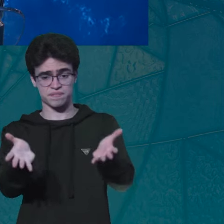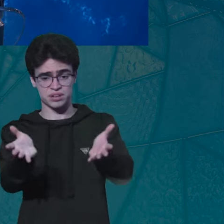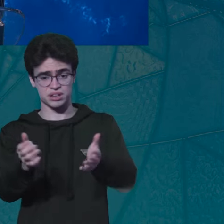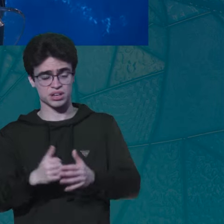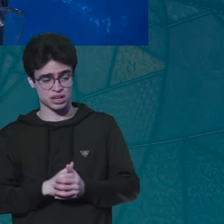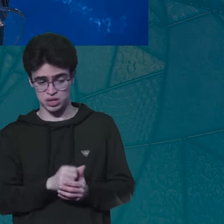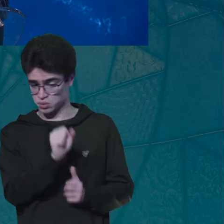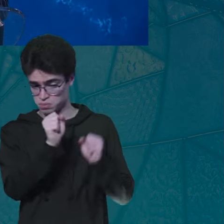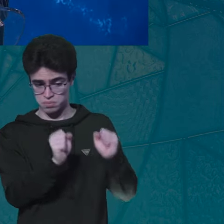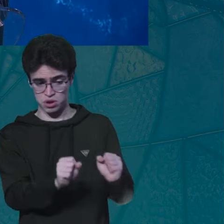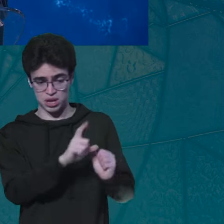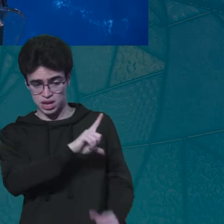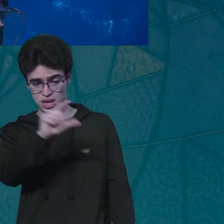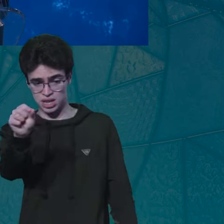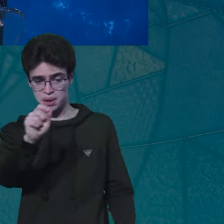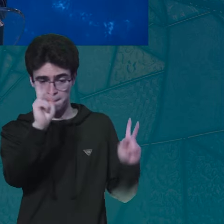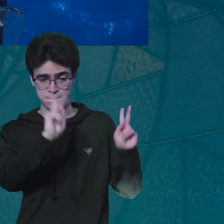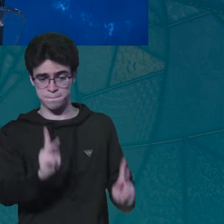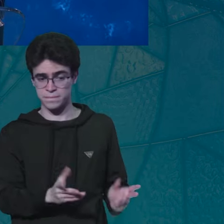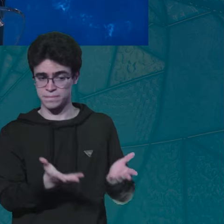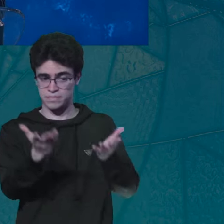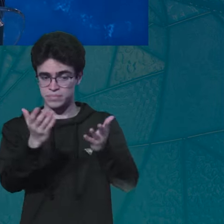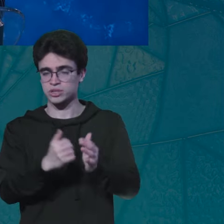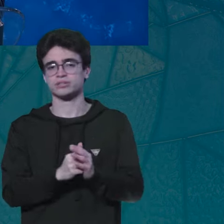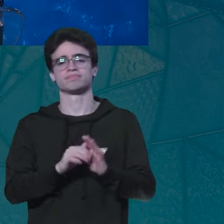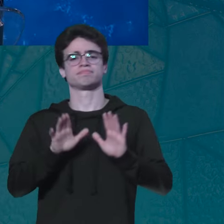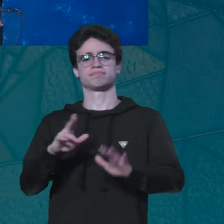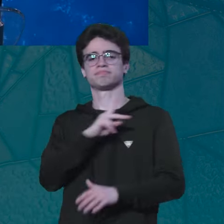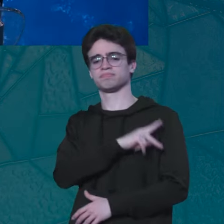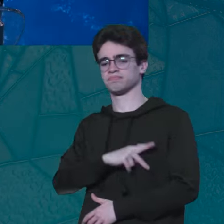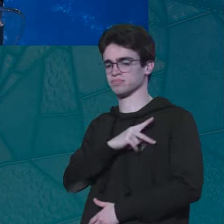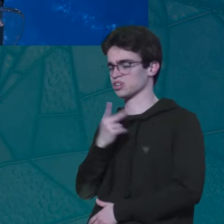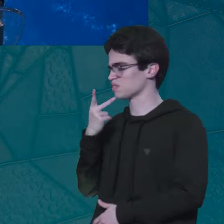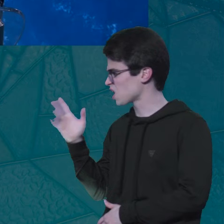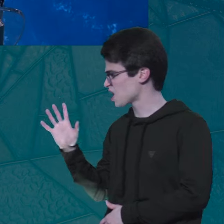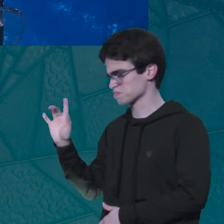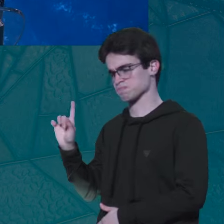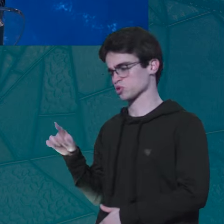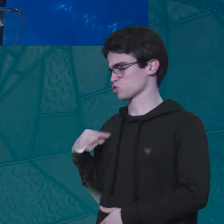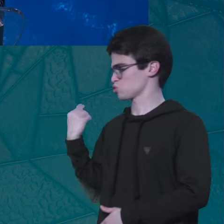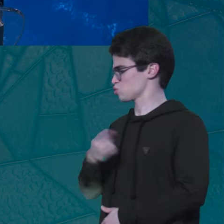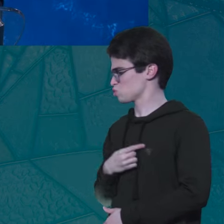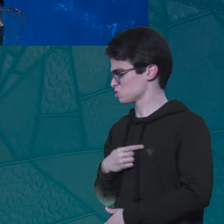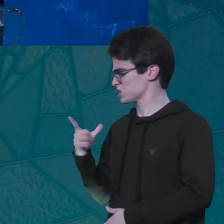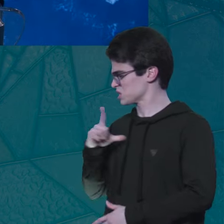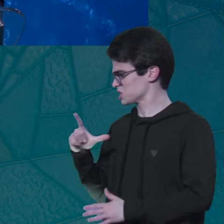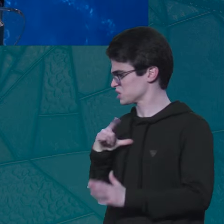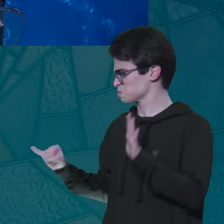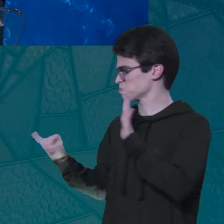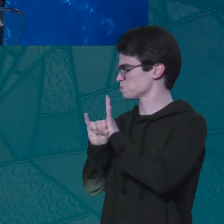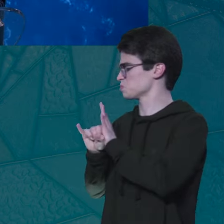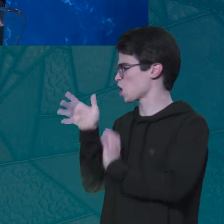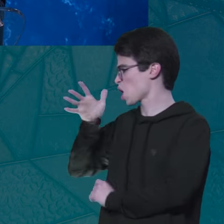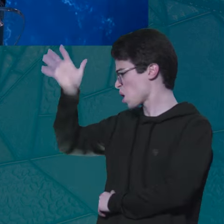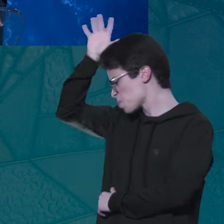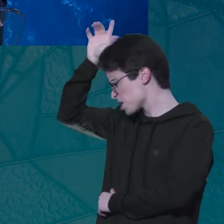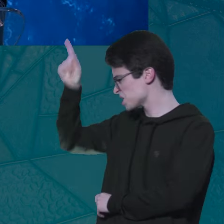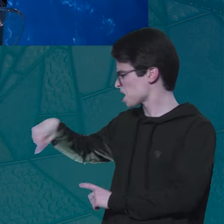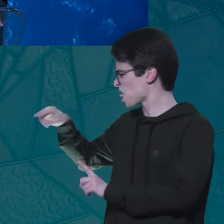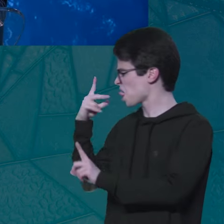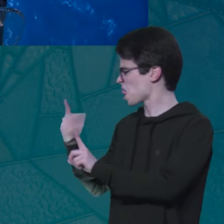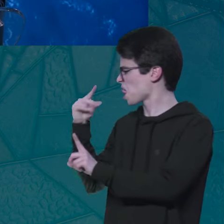vocês podem sair, vão em paz." Mas Paulo disse aos soldados: "Sendo nós cidadãos romanos, eles nos açoitaram publicamente,